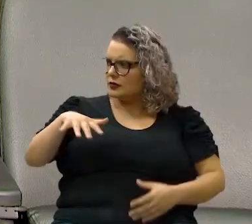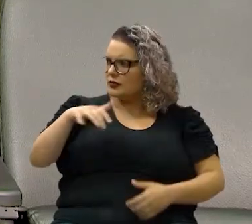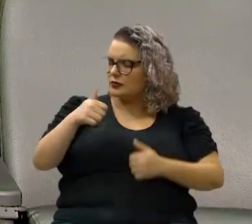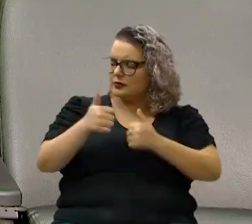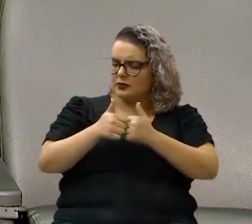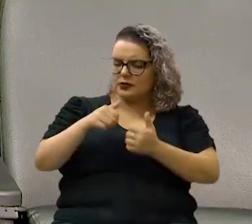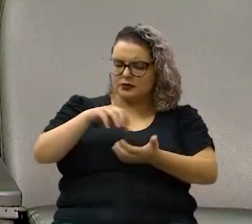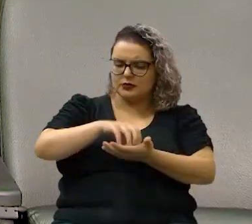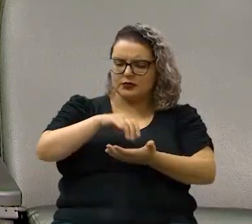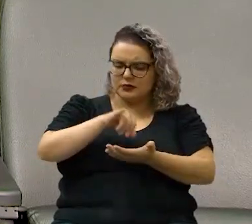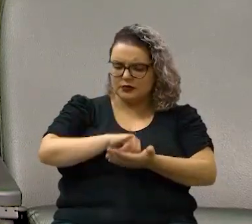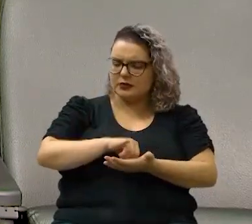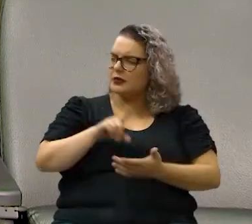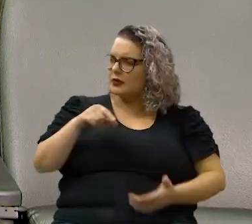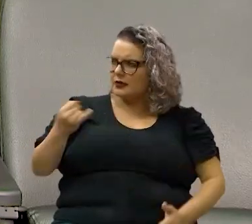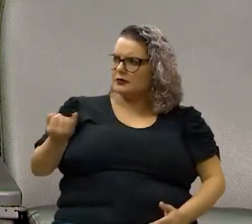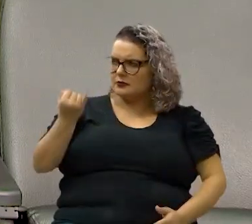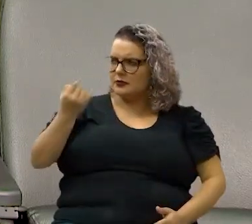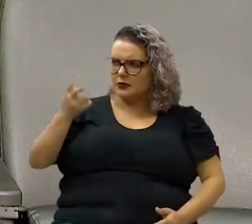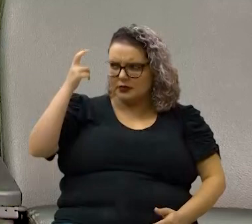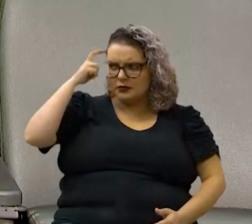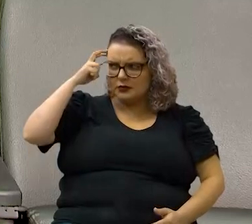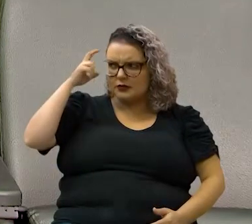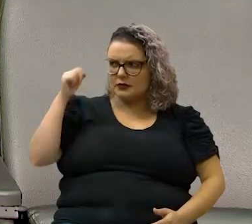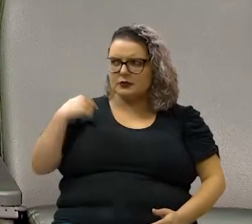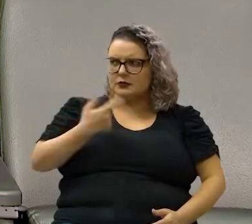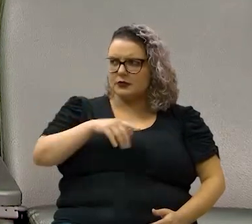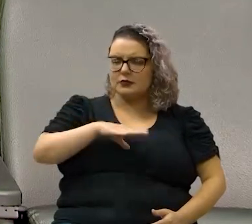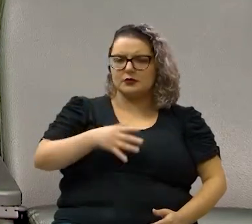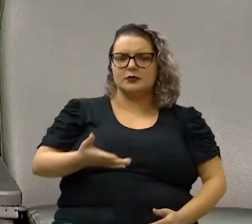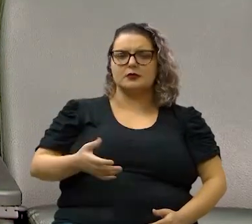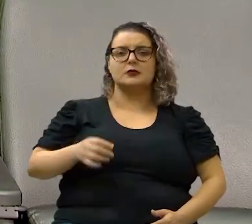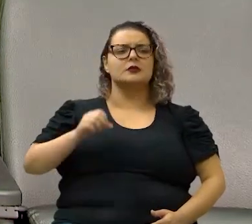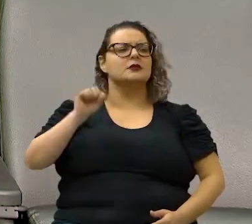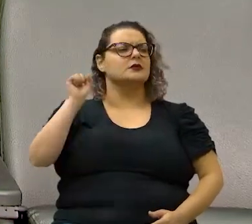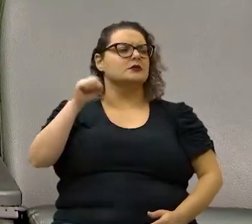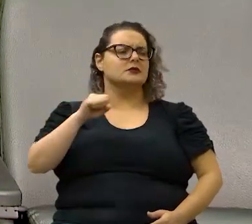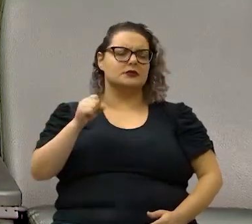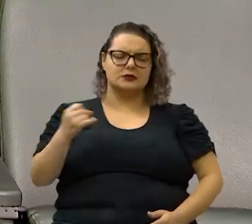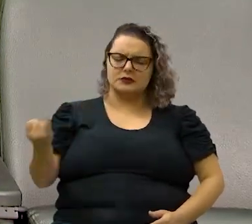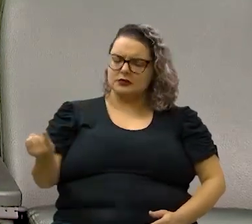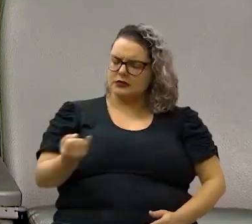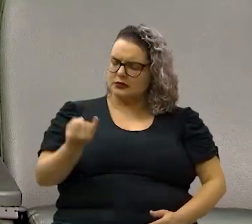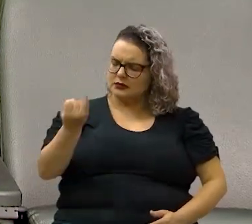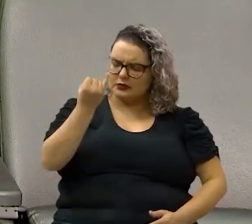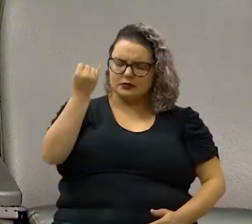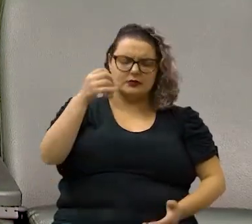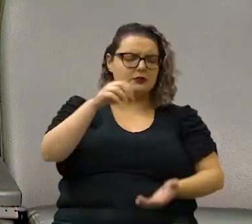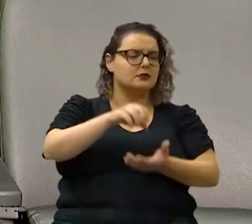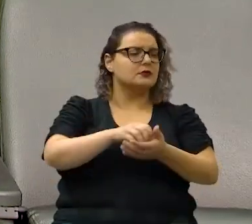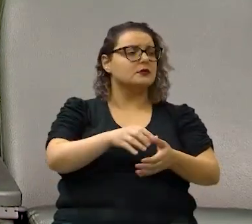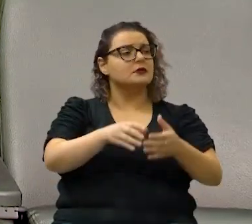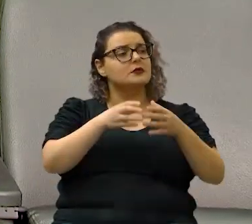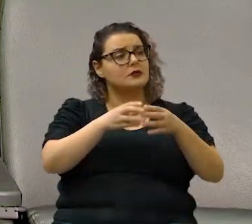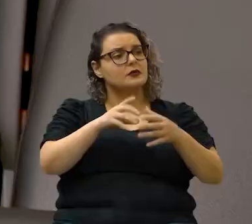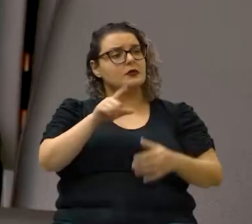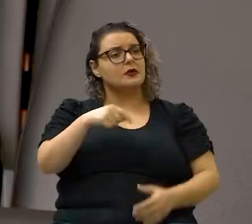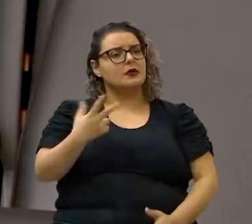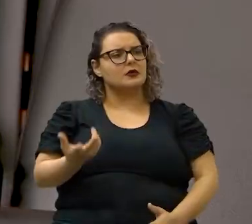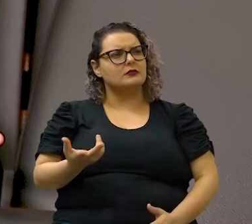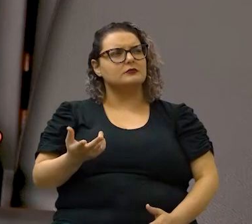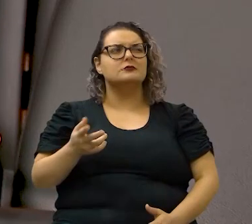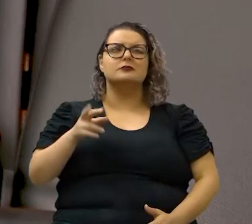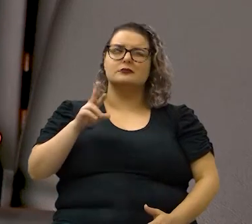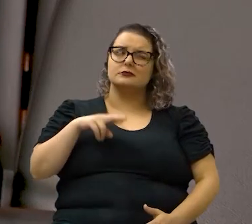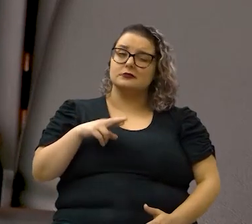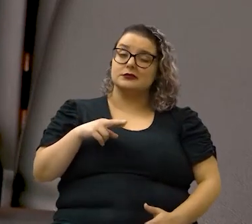área perto do centro da cidade, é importante para a cultura da nossa cidade? Nossa, é muito importante, né? O Centro de Convivência, aliás, é um